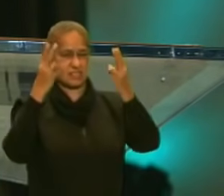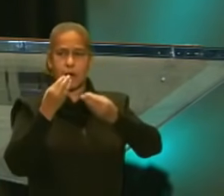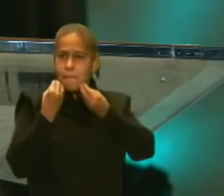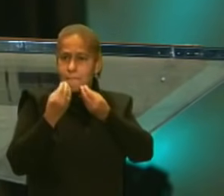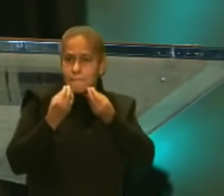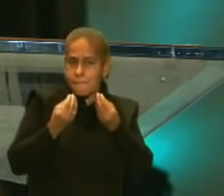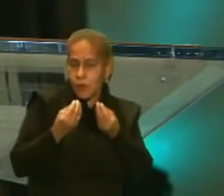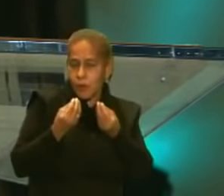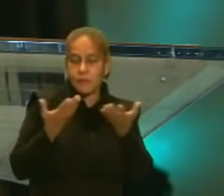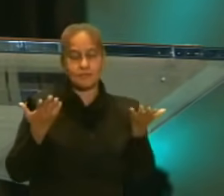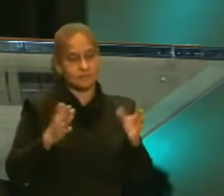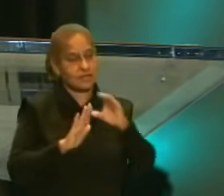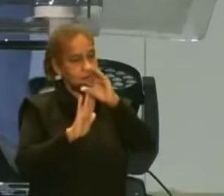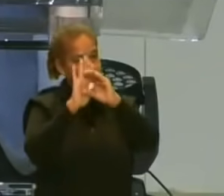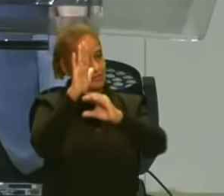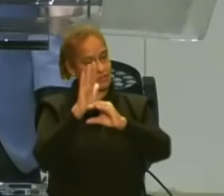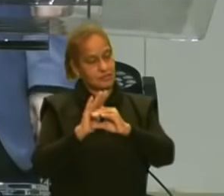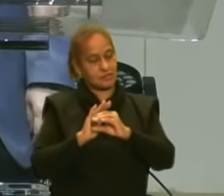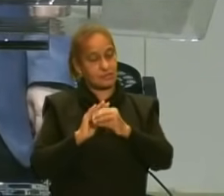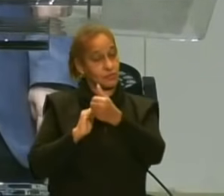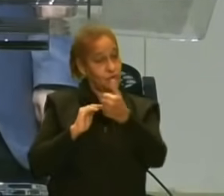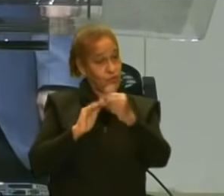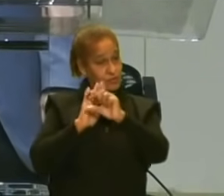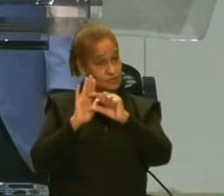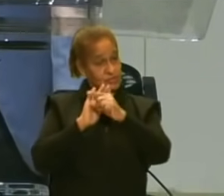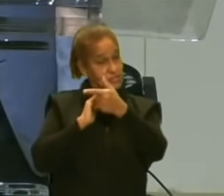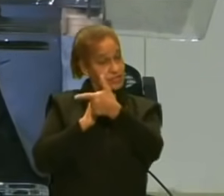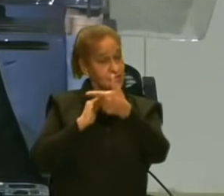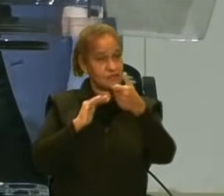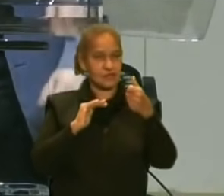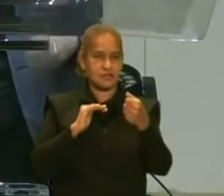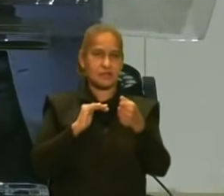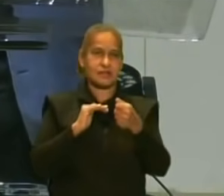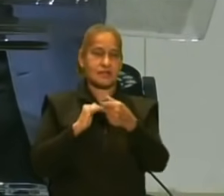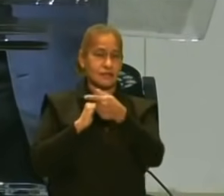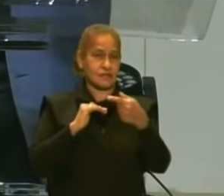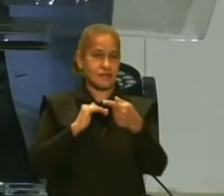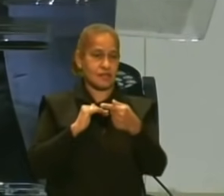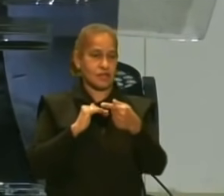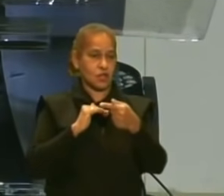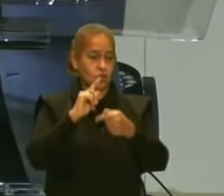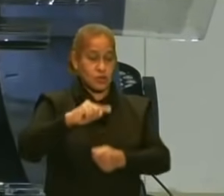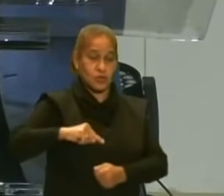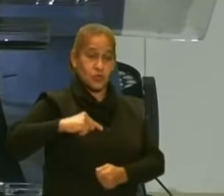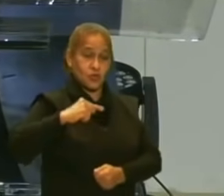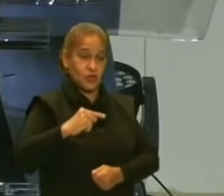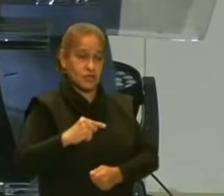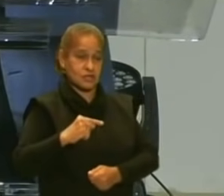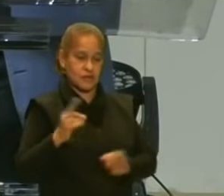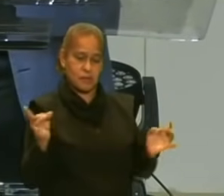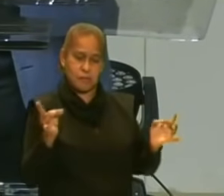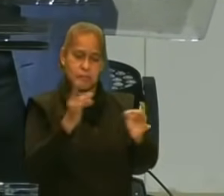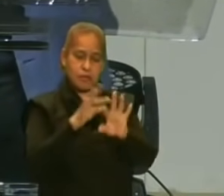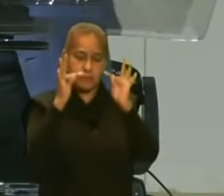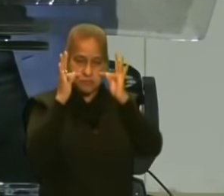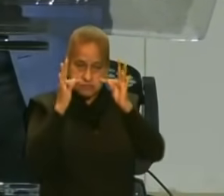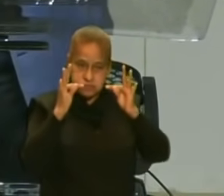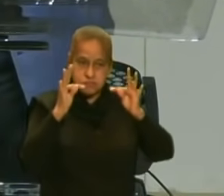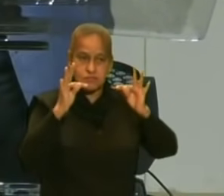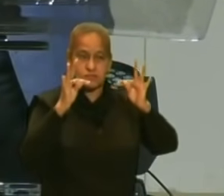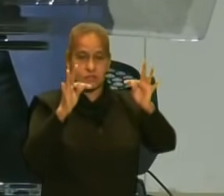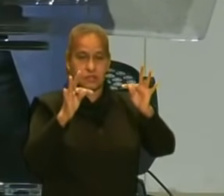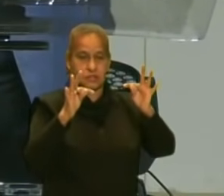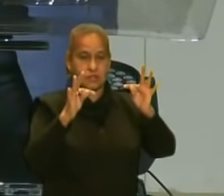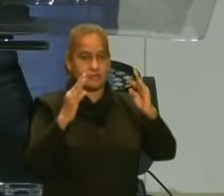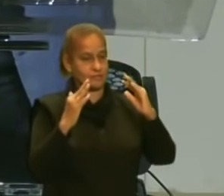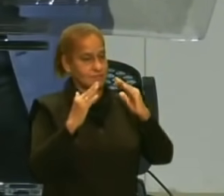em Apocalipse 11, 7, que diz assim: quando eles tiverem terminado o seu testemunho, a igreja